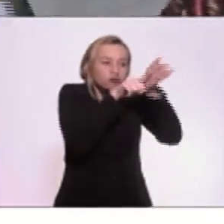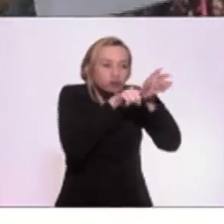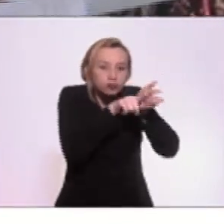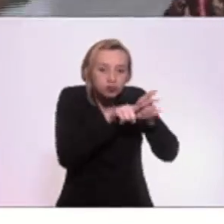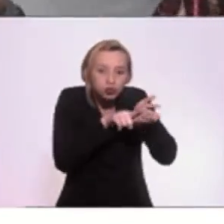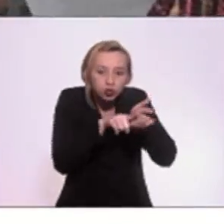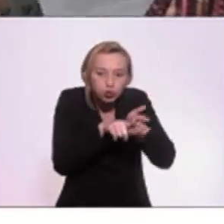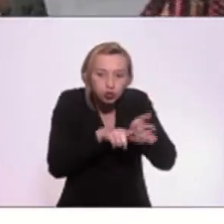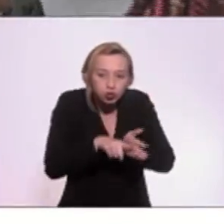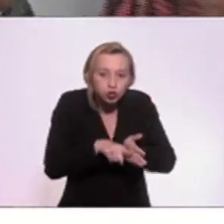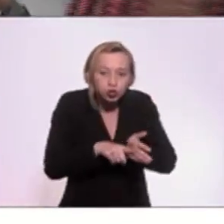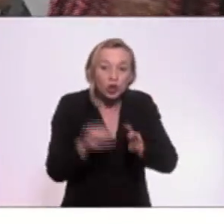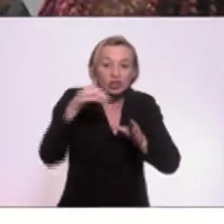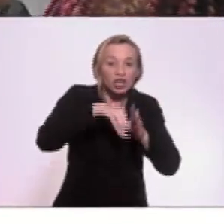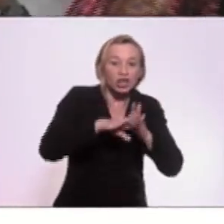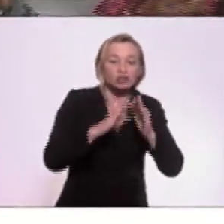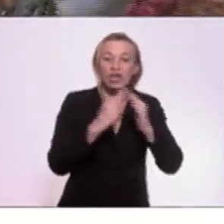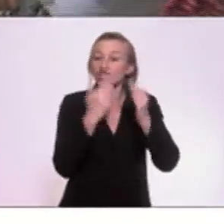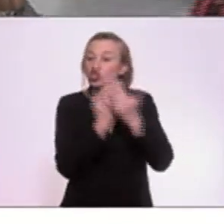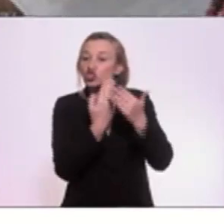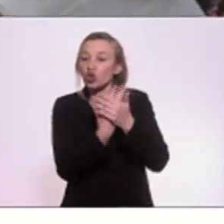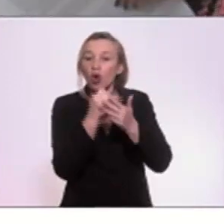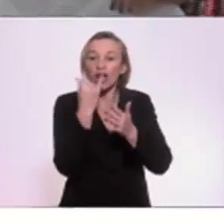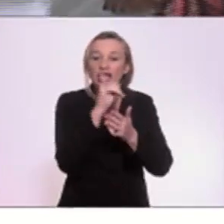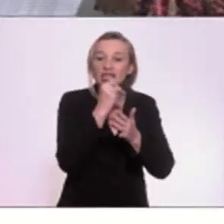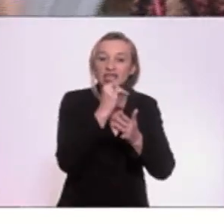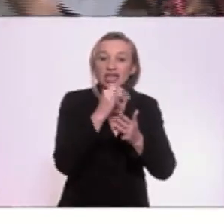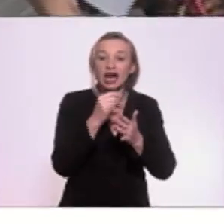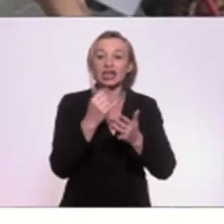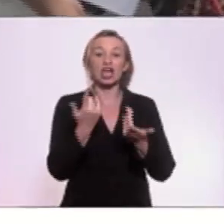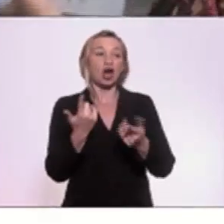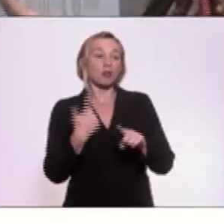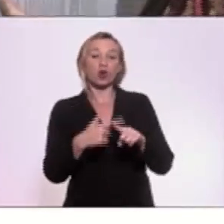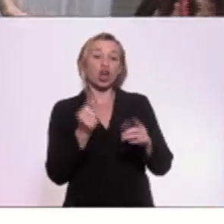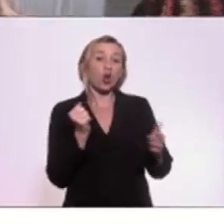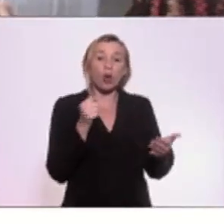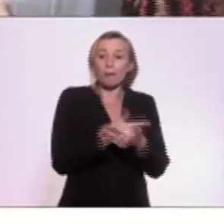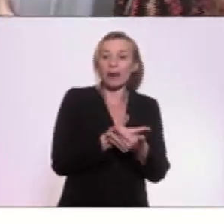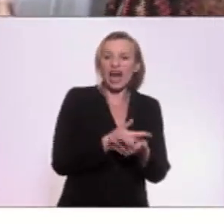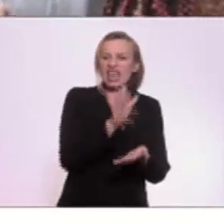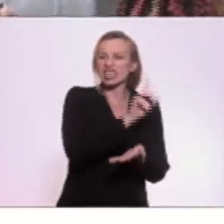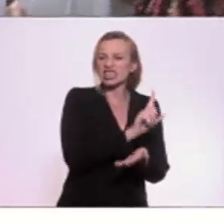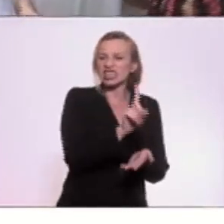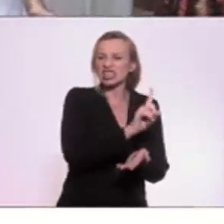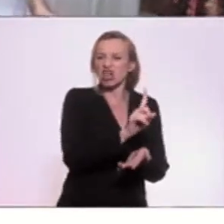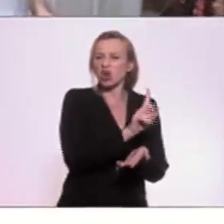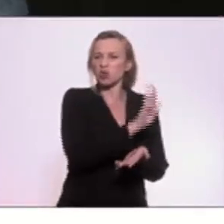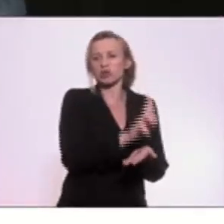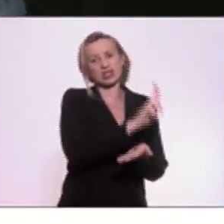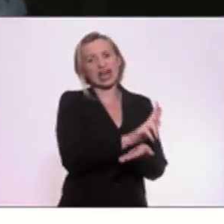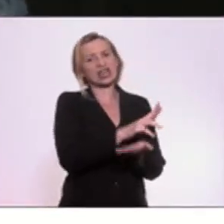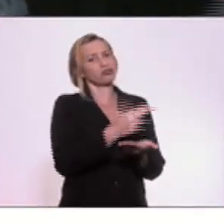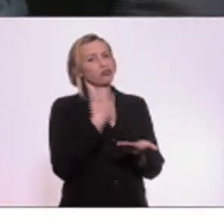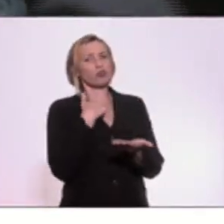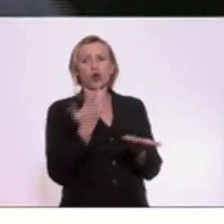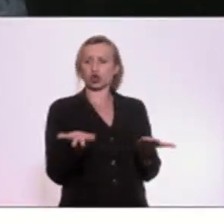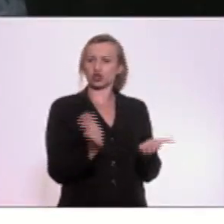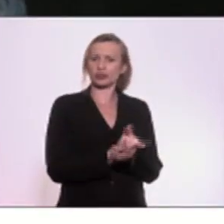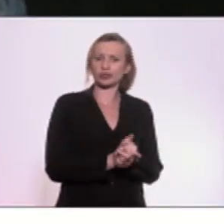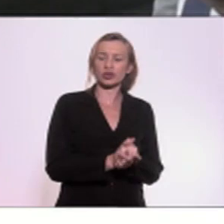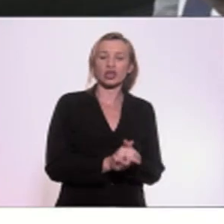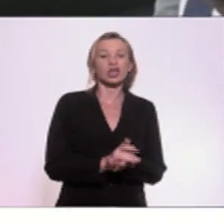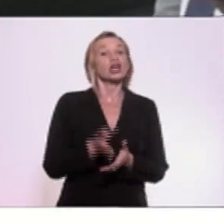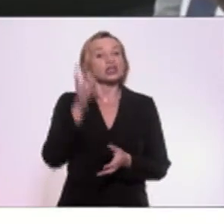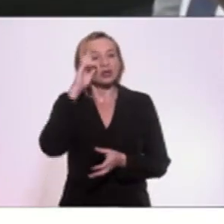se tem força suficiente, etc. Senão você compra alho e fica lá e não vai funcionar, né? Senhor presidente, eu vou refazer o voto